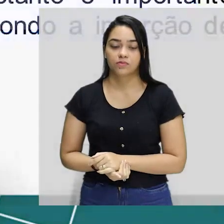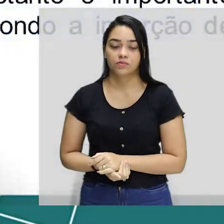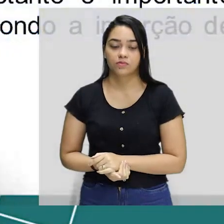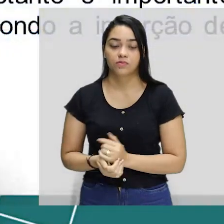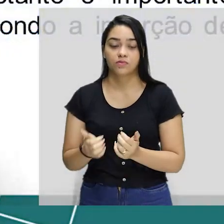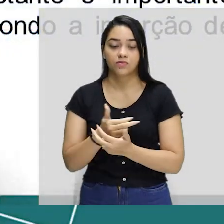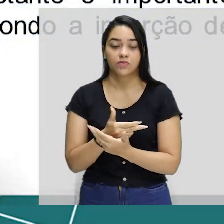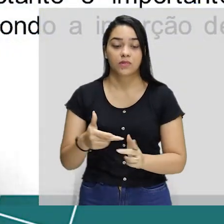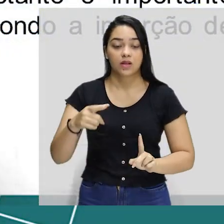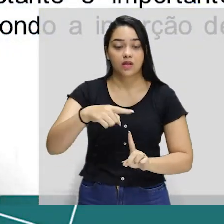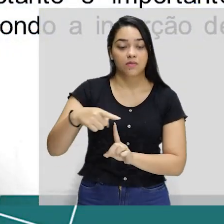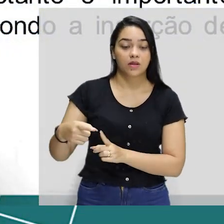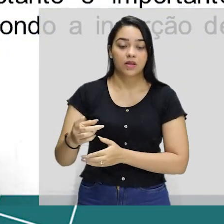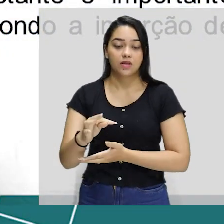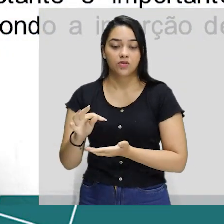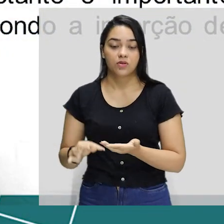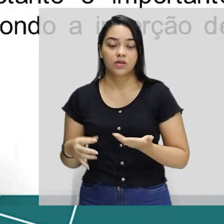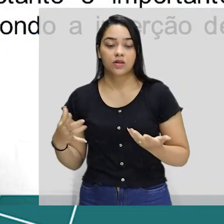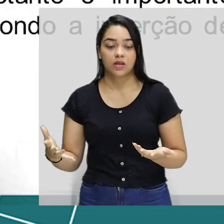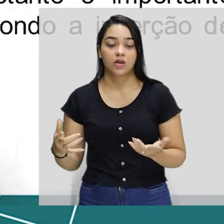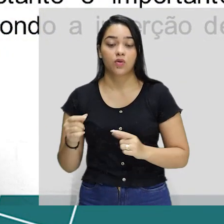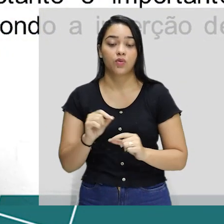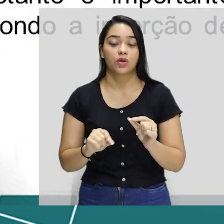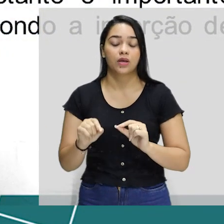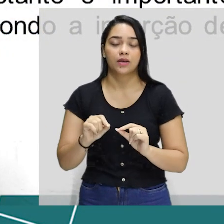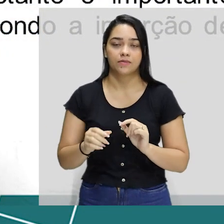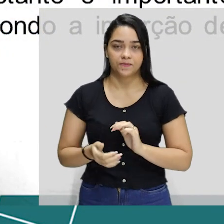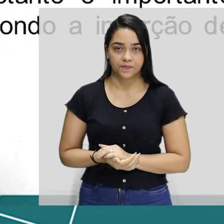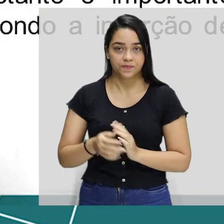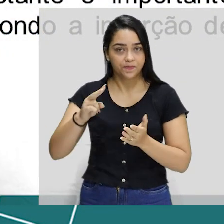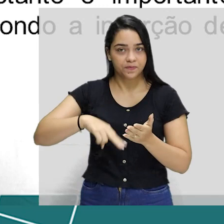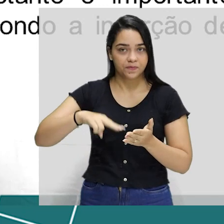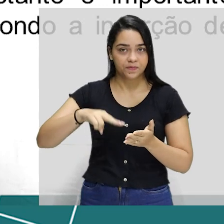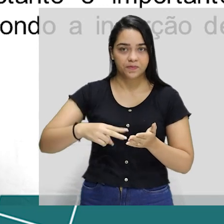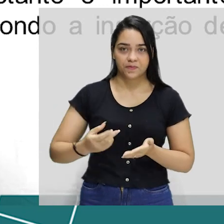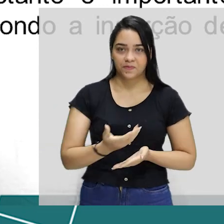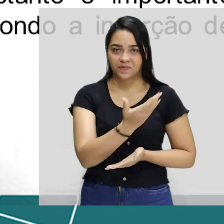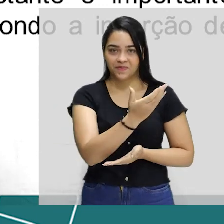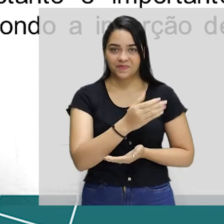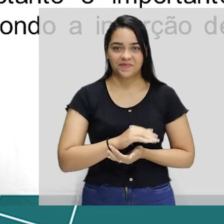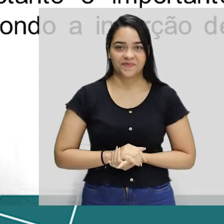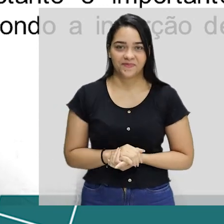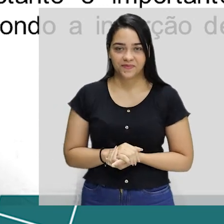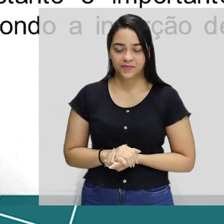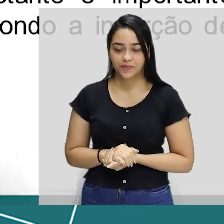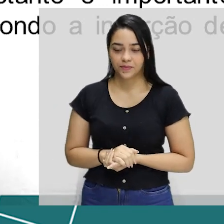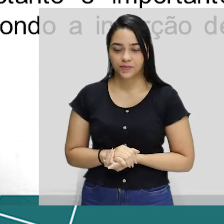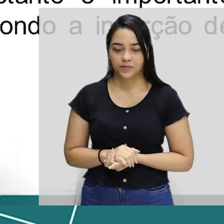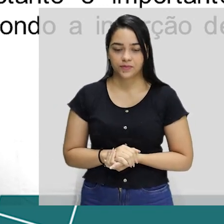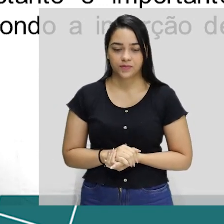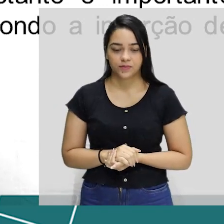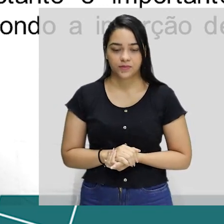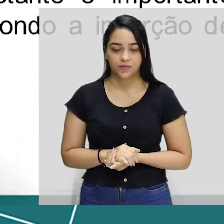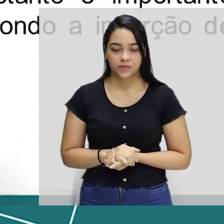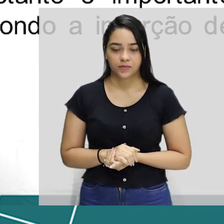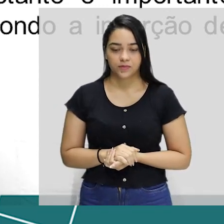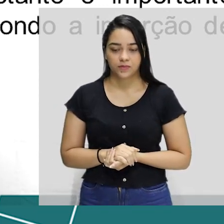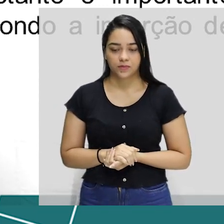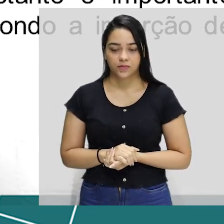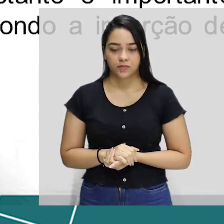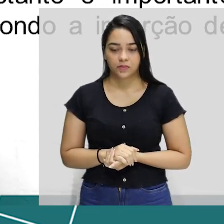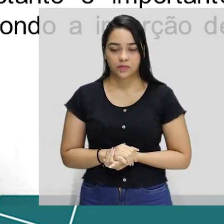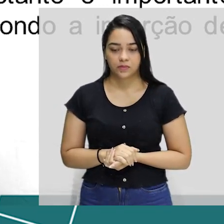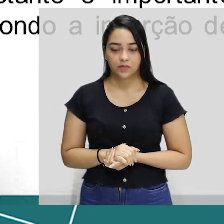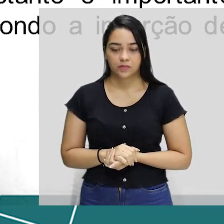Os elementos da textualidade são um conjunto de aspectos que constroem os textos e influenciam o seu